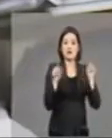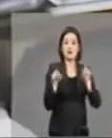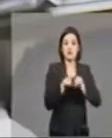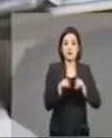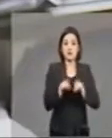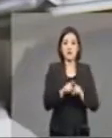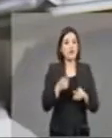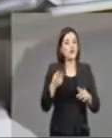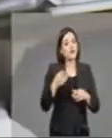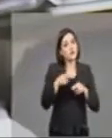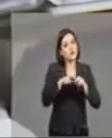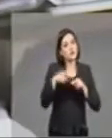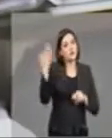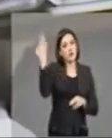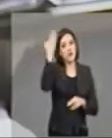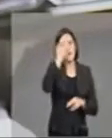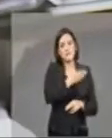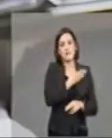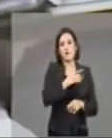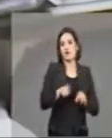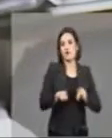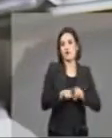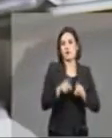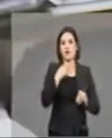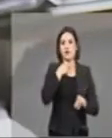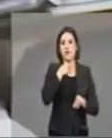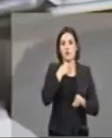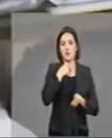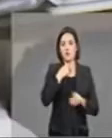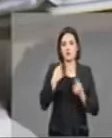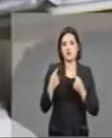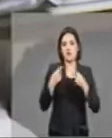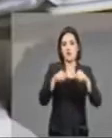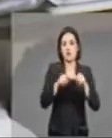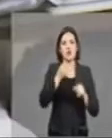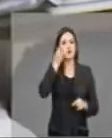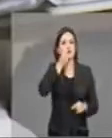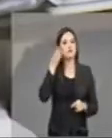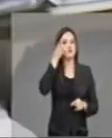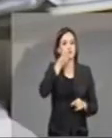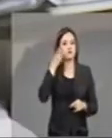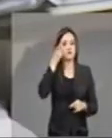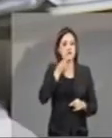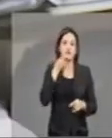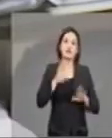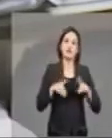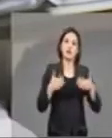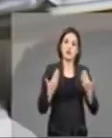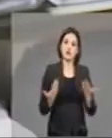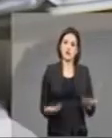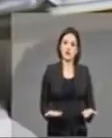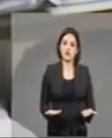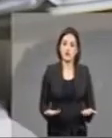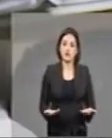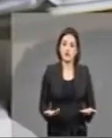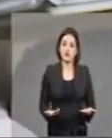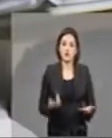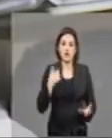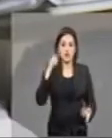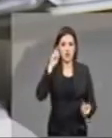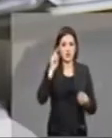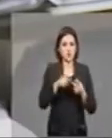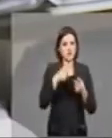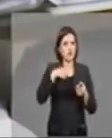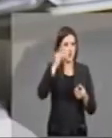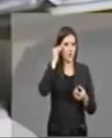pode alcançar os membros do Congresso Nacional. Então, eu acompanho, Vossa Excelência, no sentido que eu entendi o seu